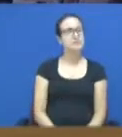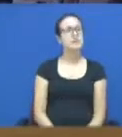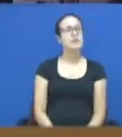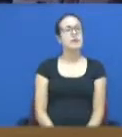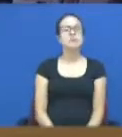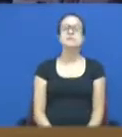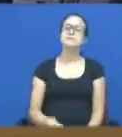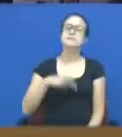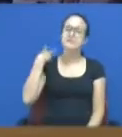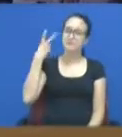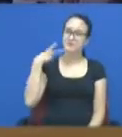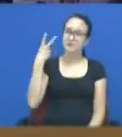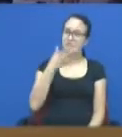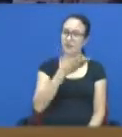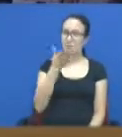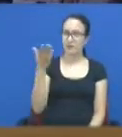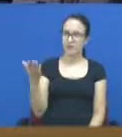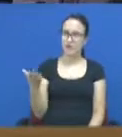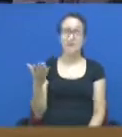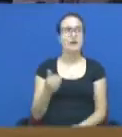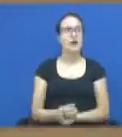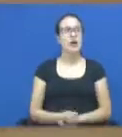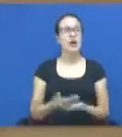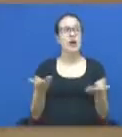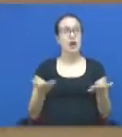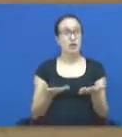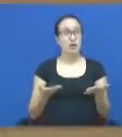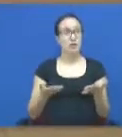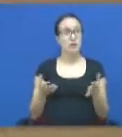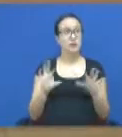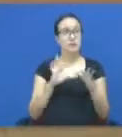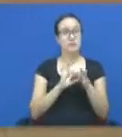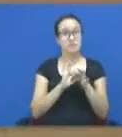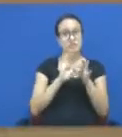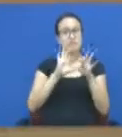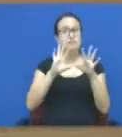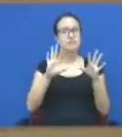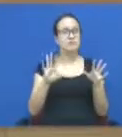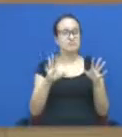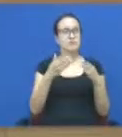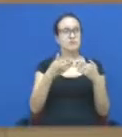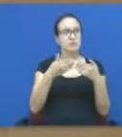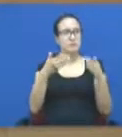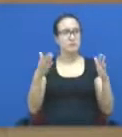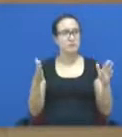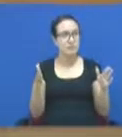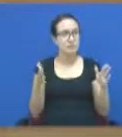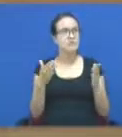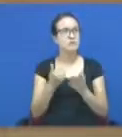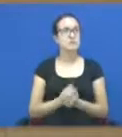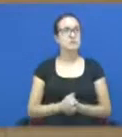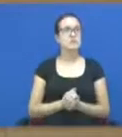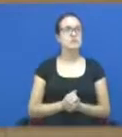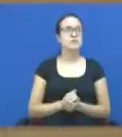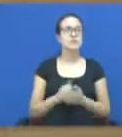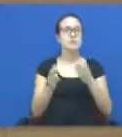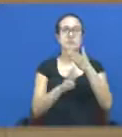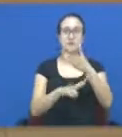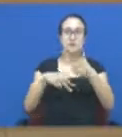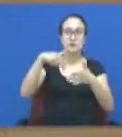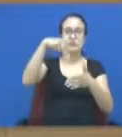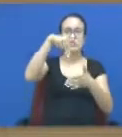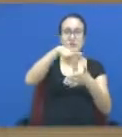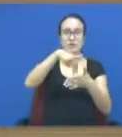vereadores, abriremos então uma exceção de forma extraoficial. Nós transferimos a tribuna para a ordem do dia,